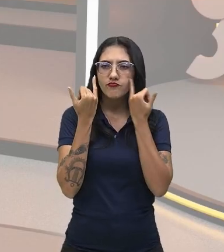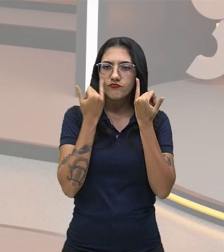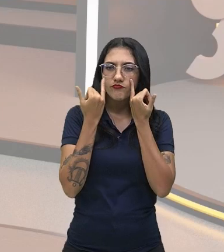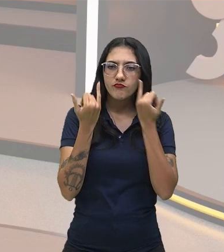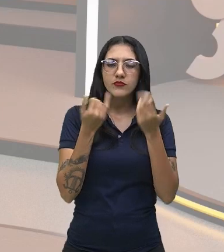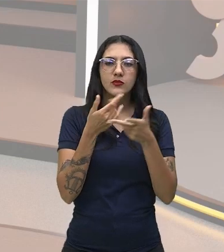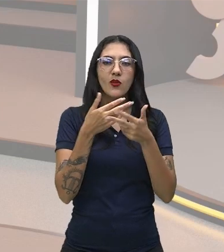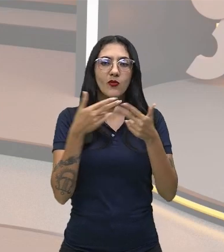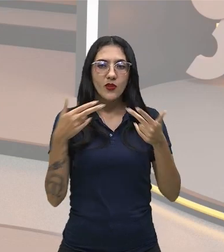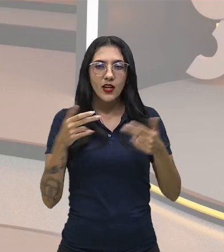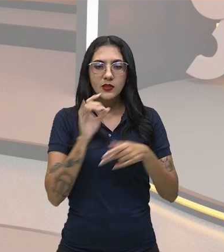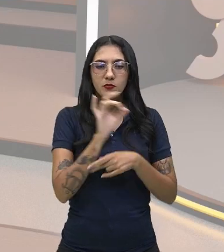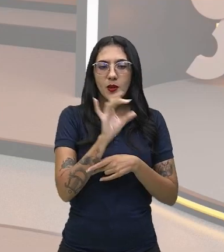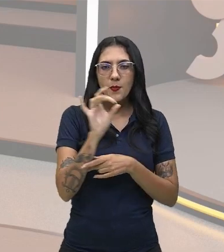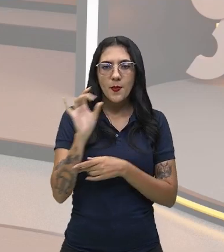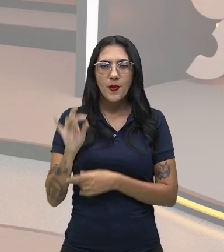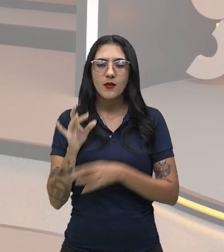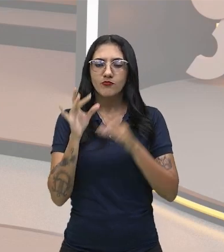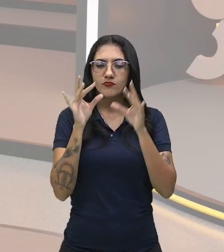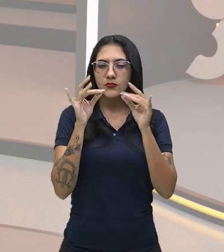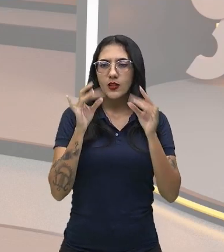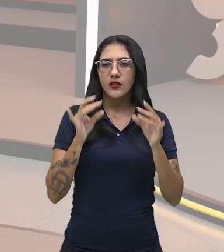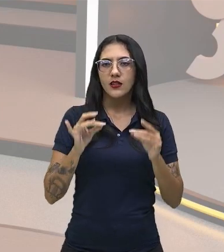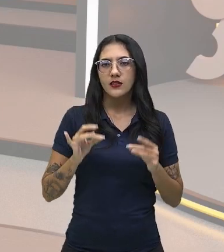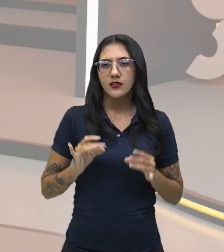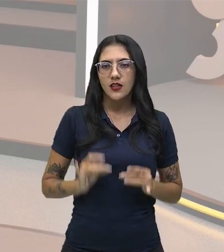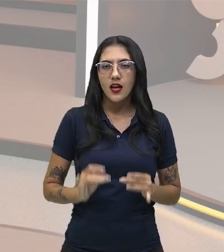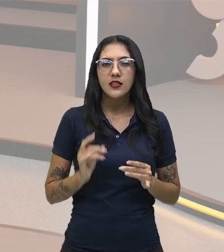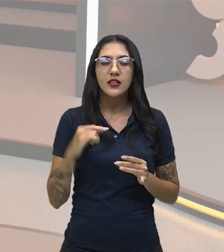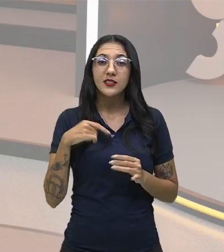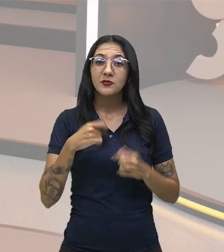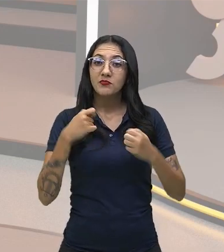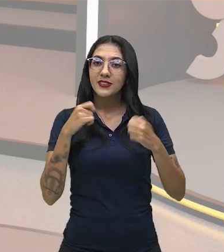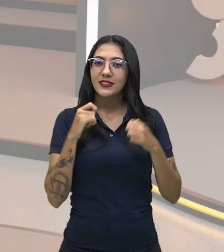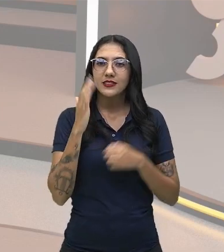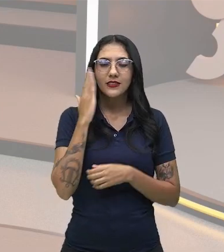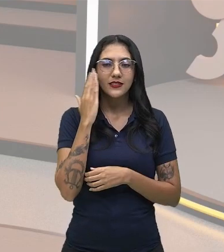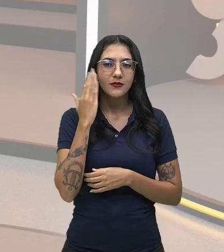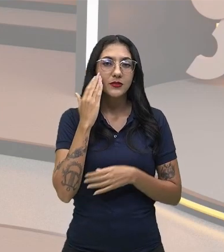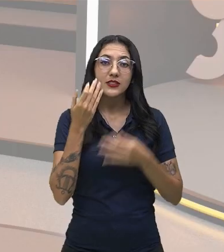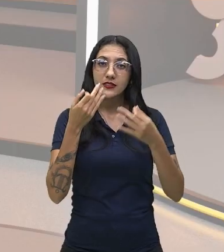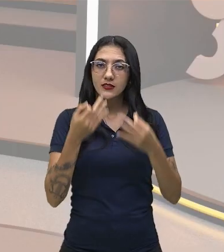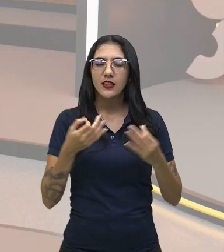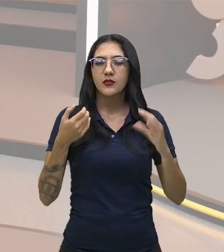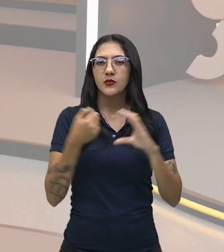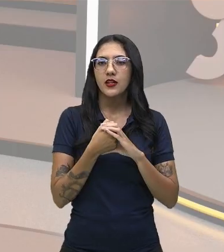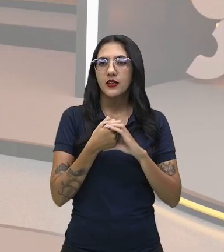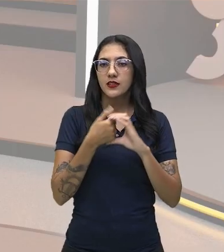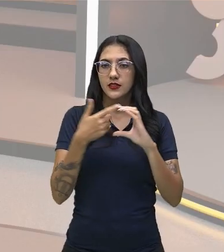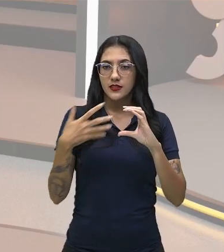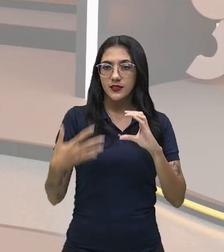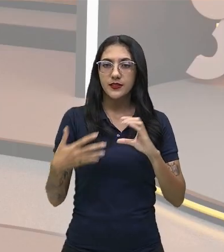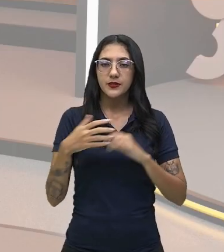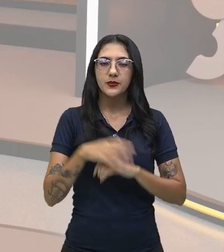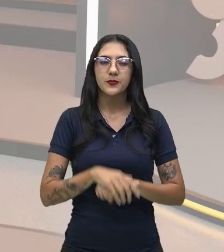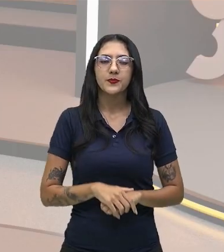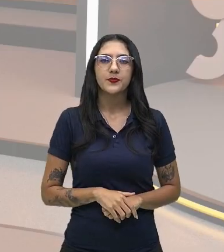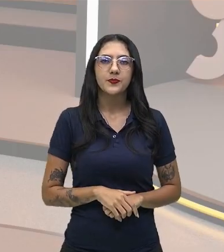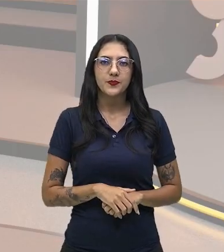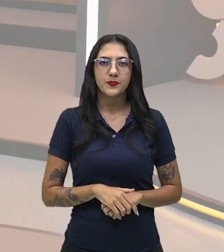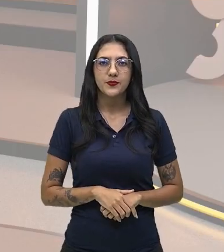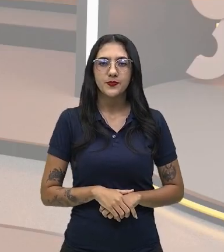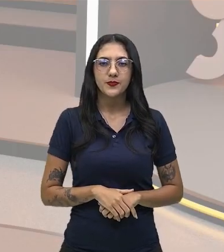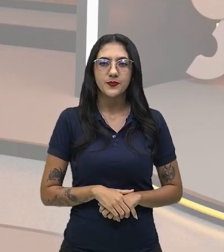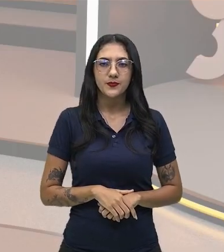onde cada detalhe nós estaremos verificando aí as suas características únicas.